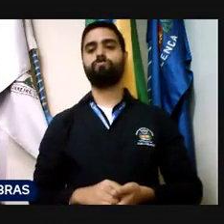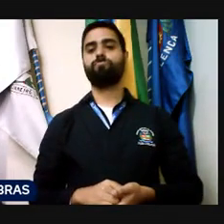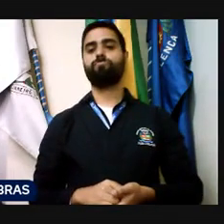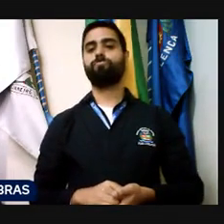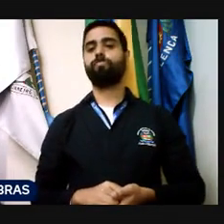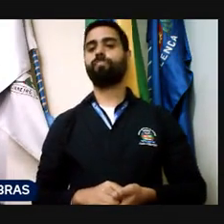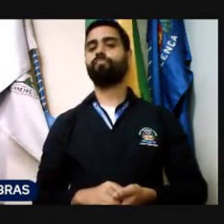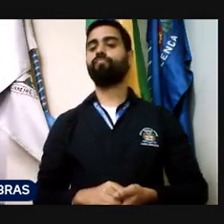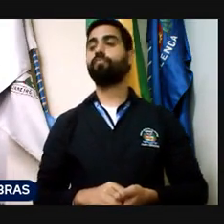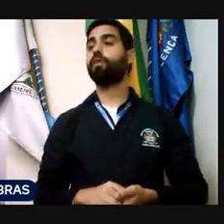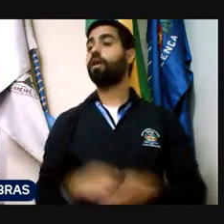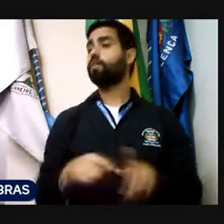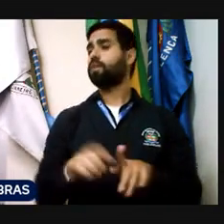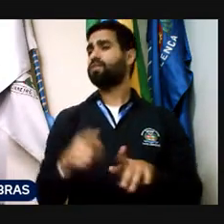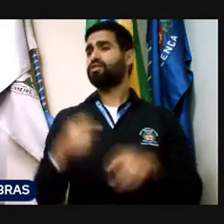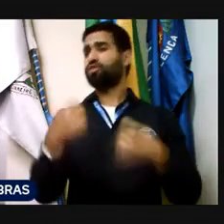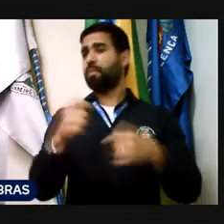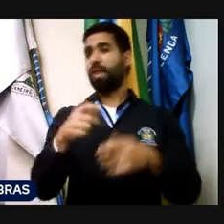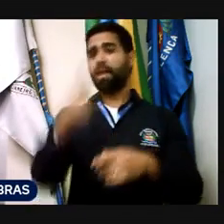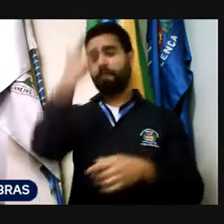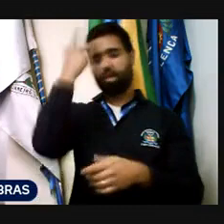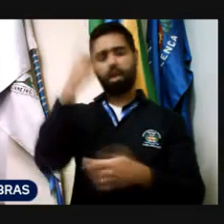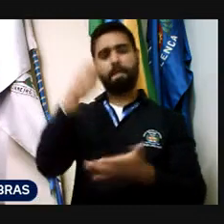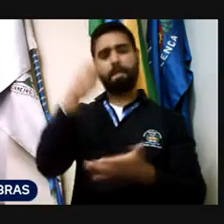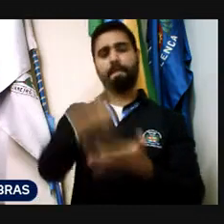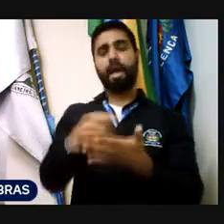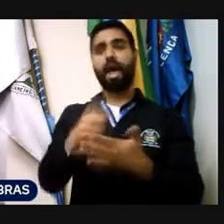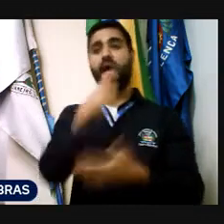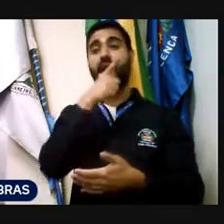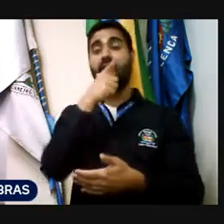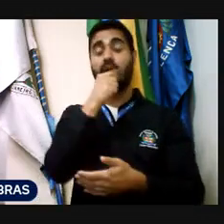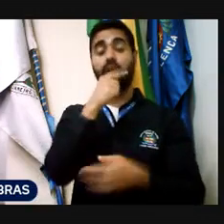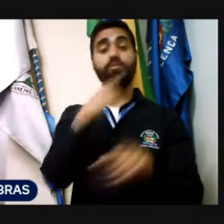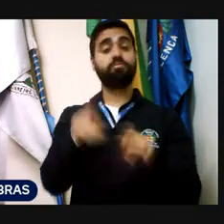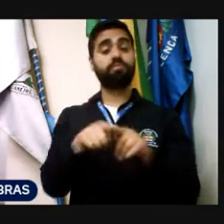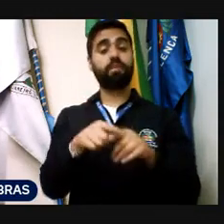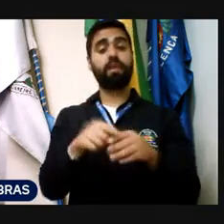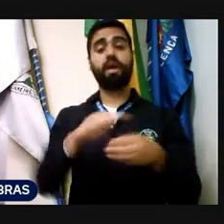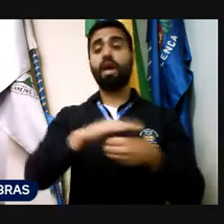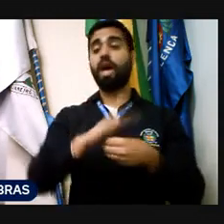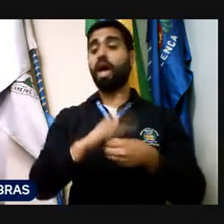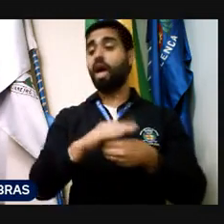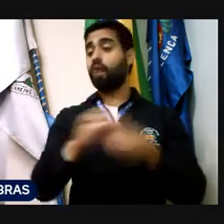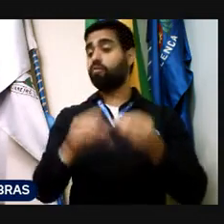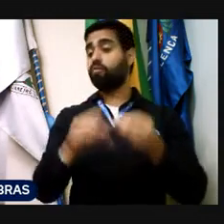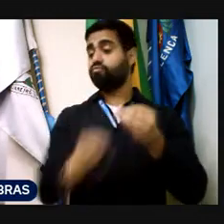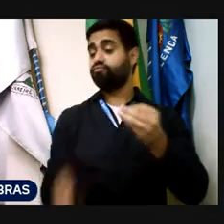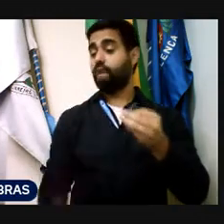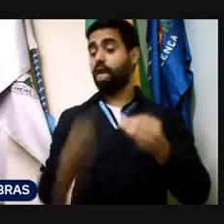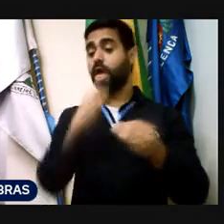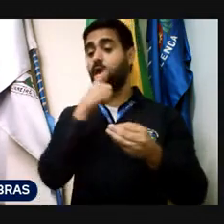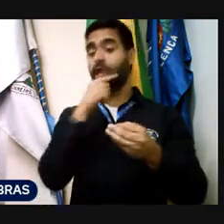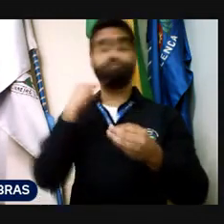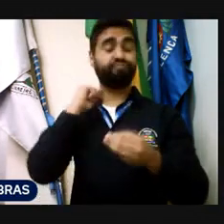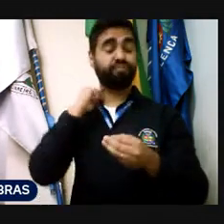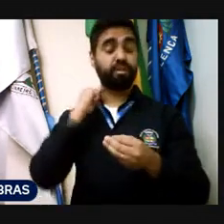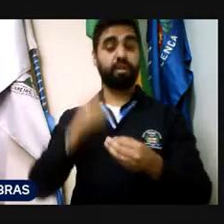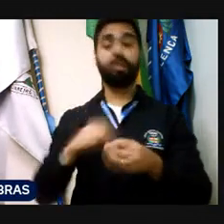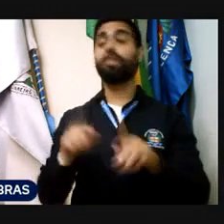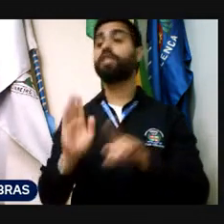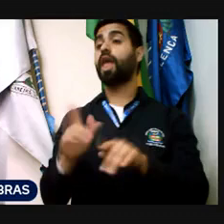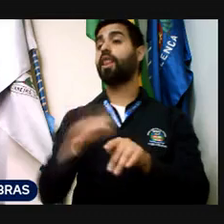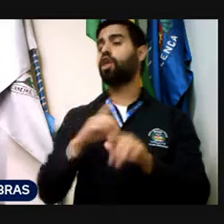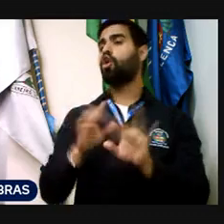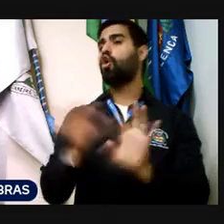conceder isenção de pagamento da taxa de água e esgoto aos munícipes que comprovaram insuficiência de recursos. Já no aspecto orçamentário,